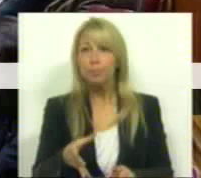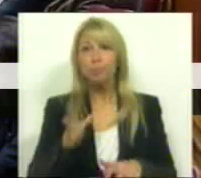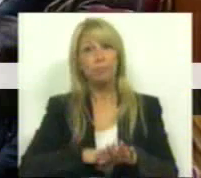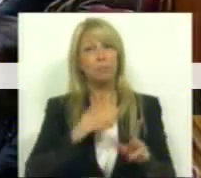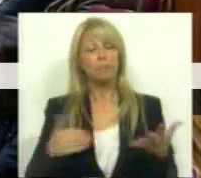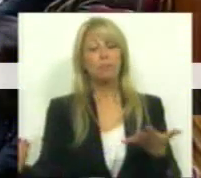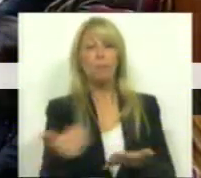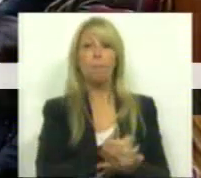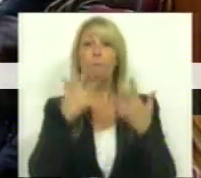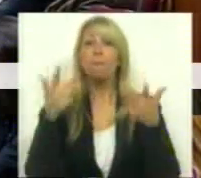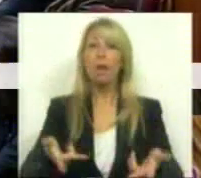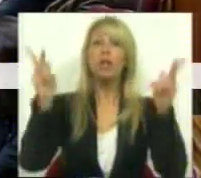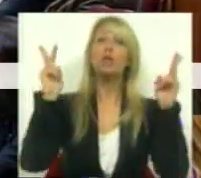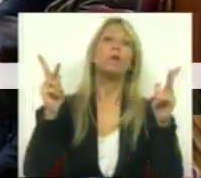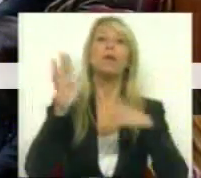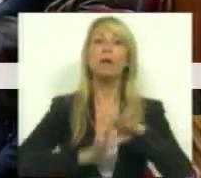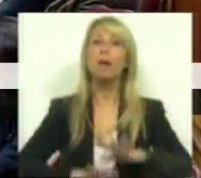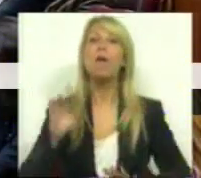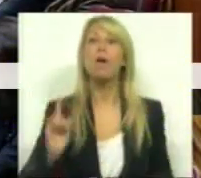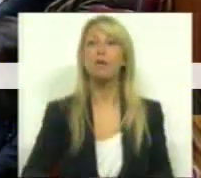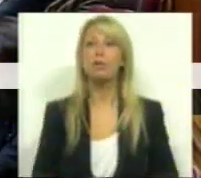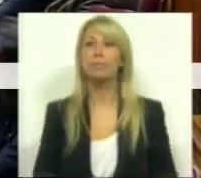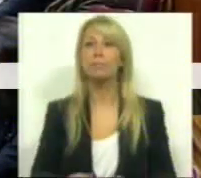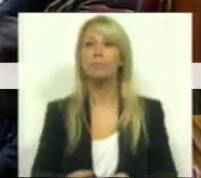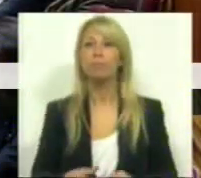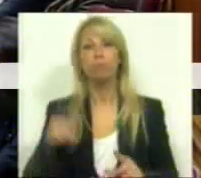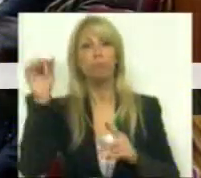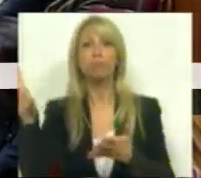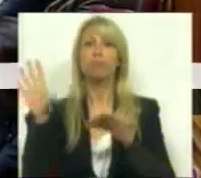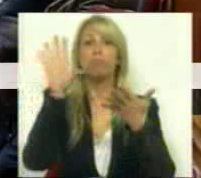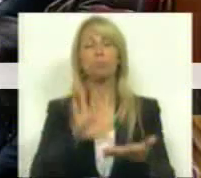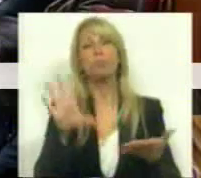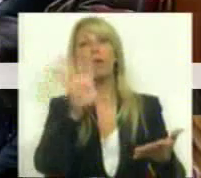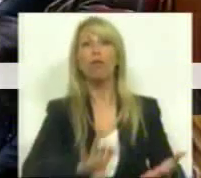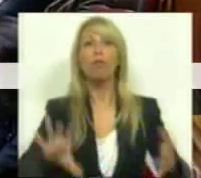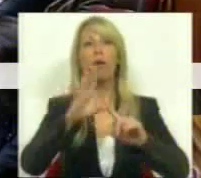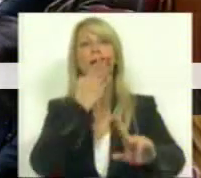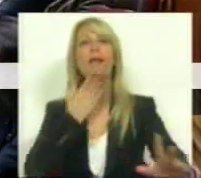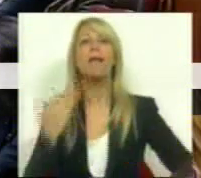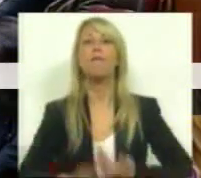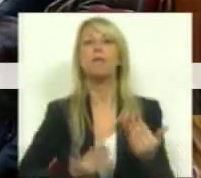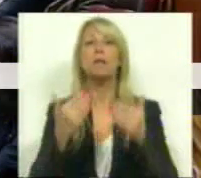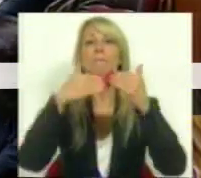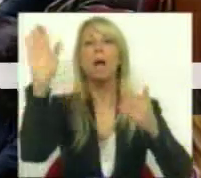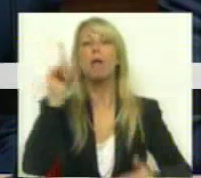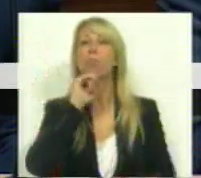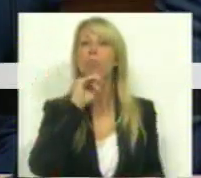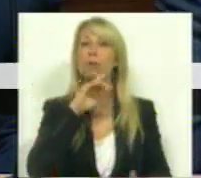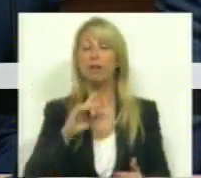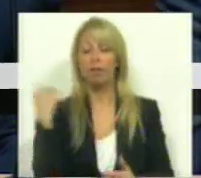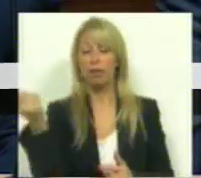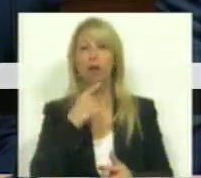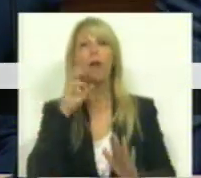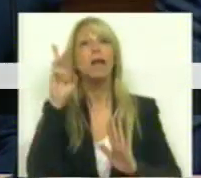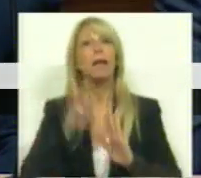aos recursos disponíveis, fazer a sua alocação da forma mais eficiente possível. E a nossa